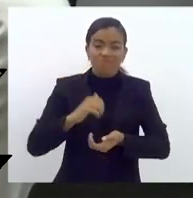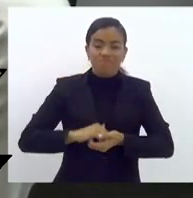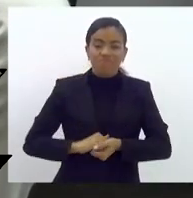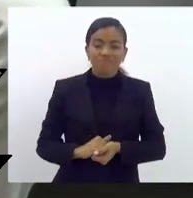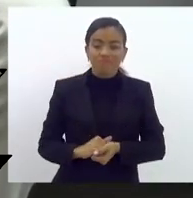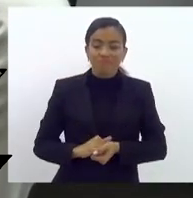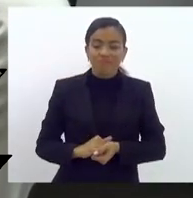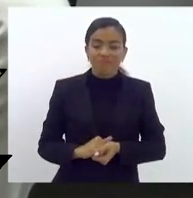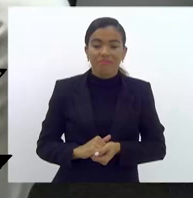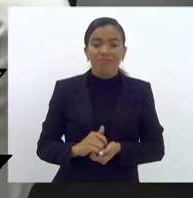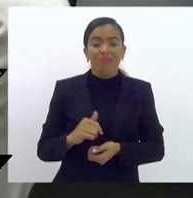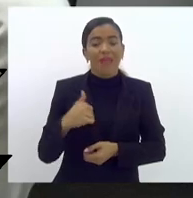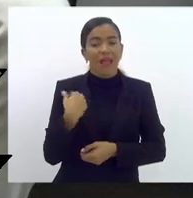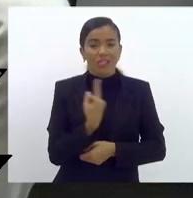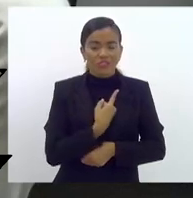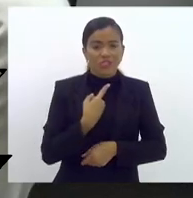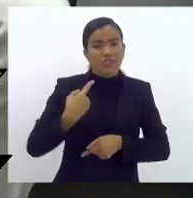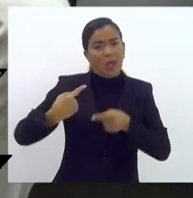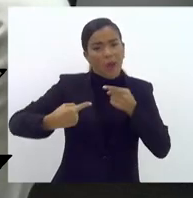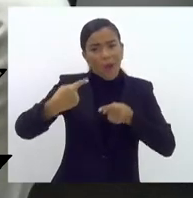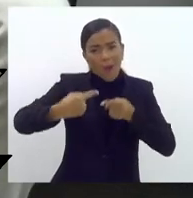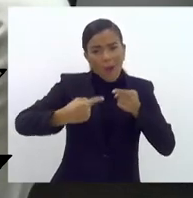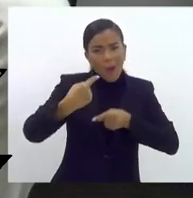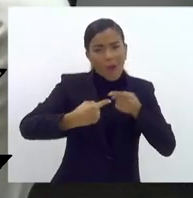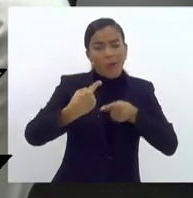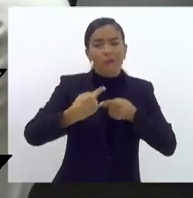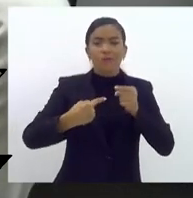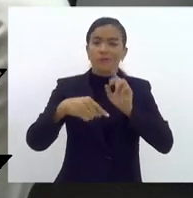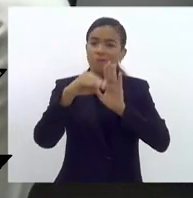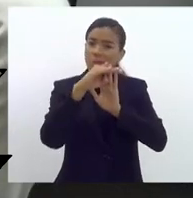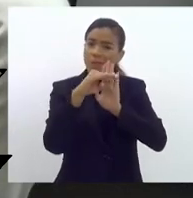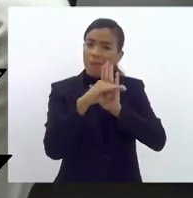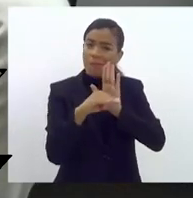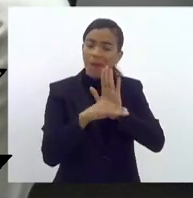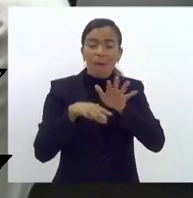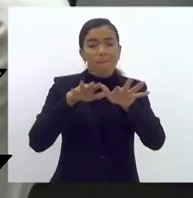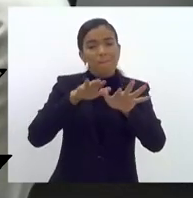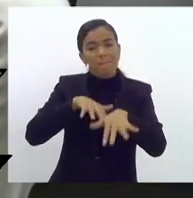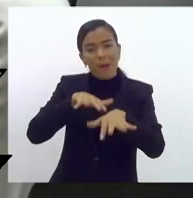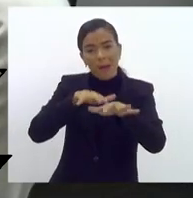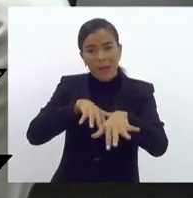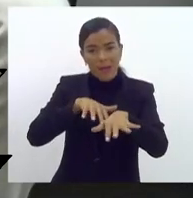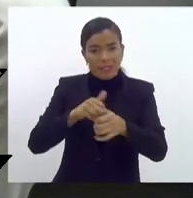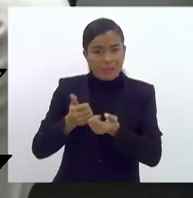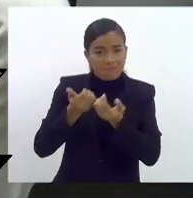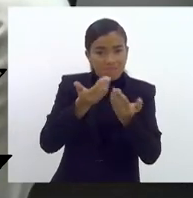aqui a gente tá tratando uma justa matéria Márcia para Jesus